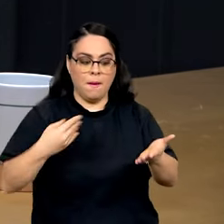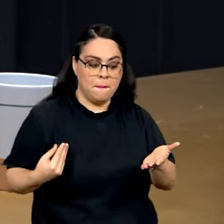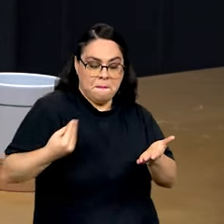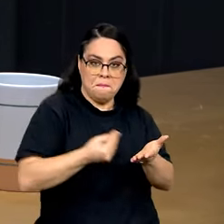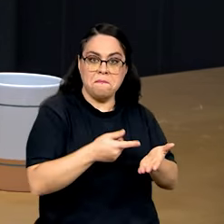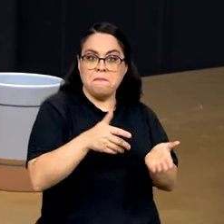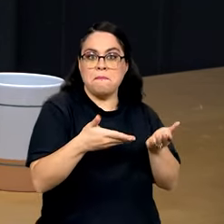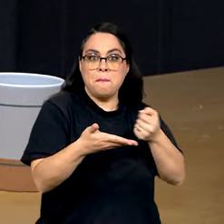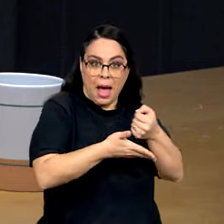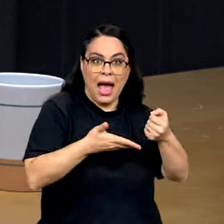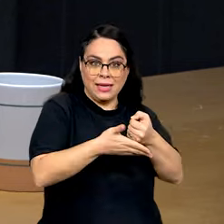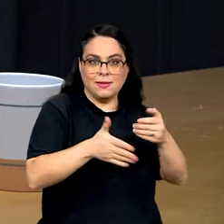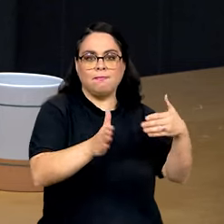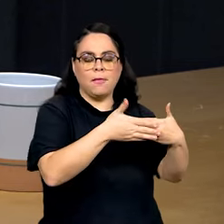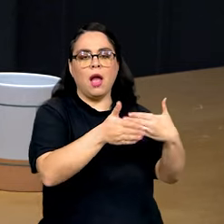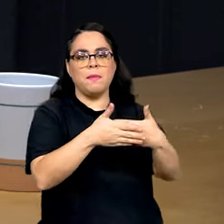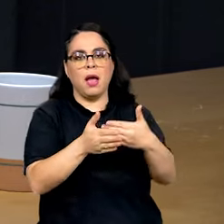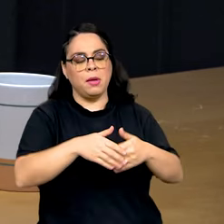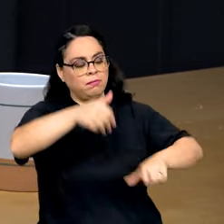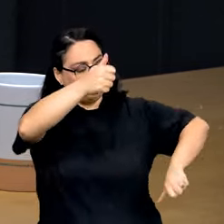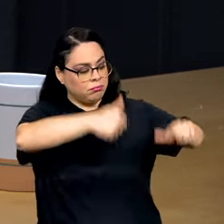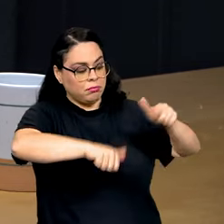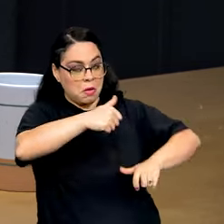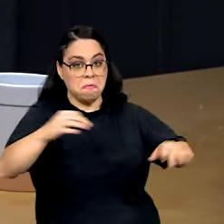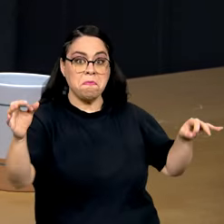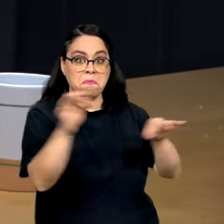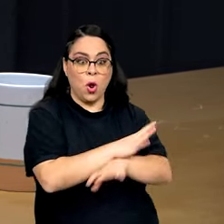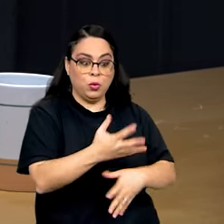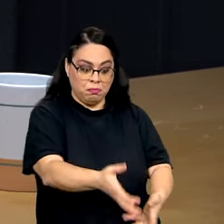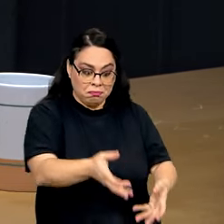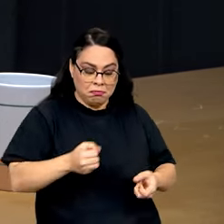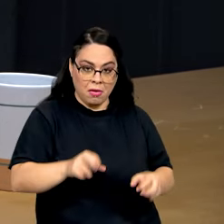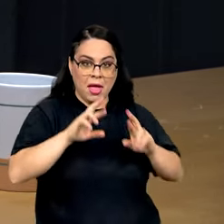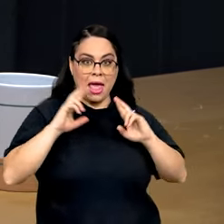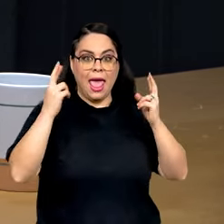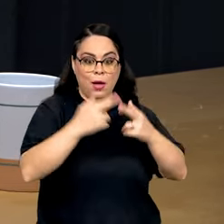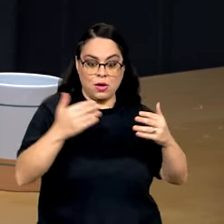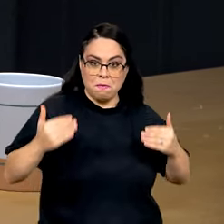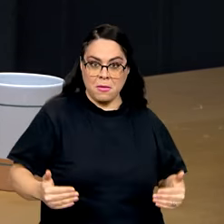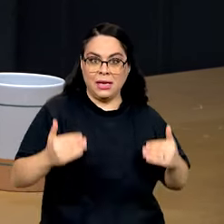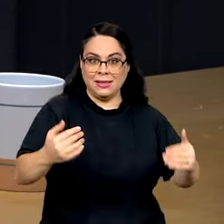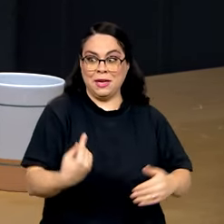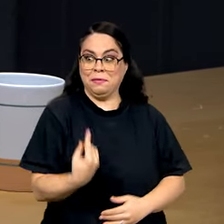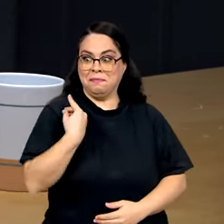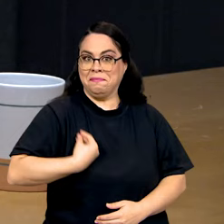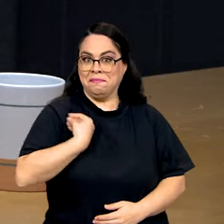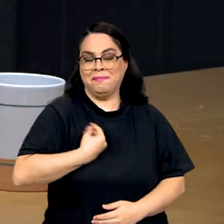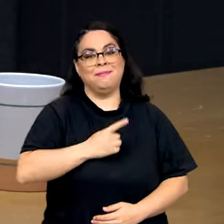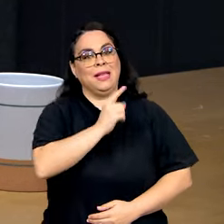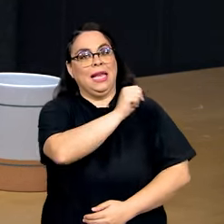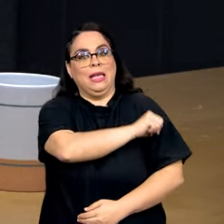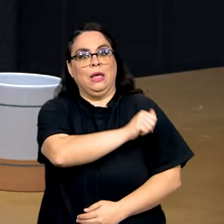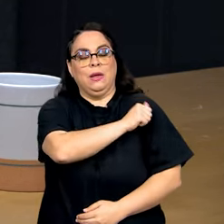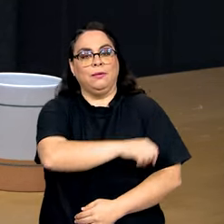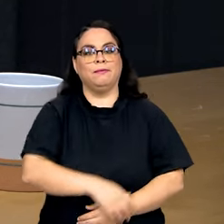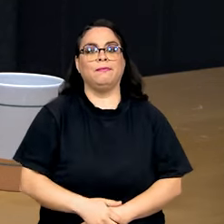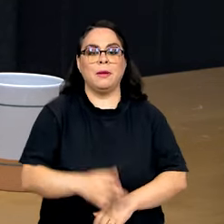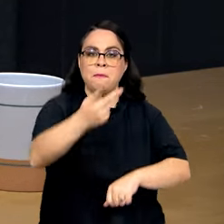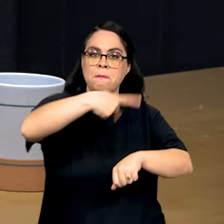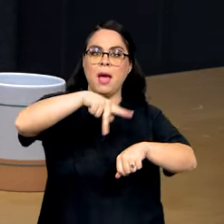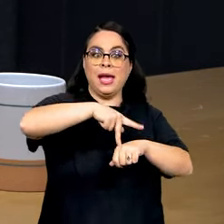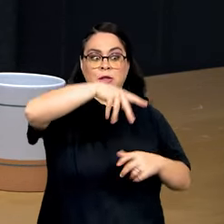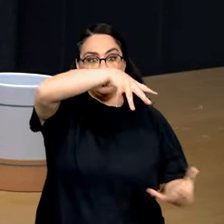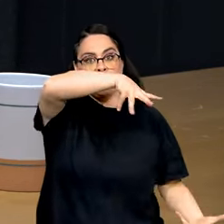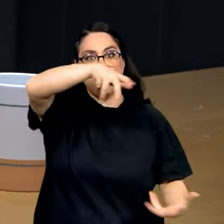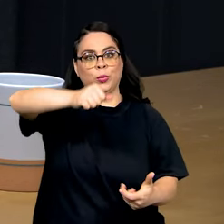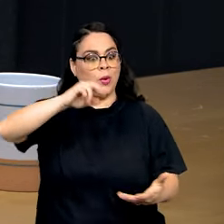a iniciativa já foram fechados analisados e adotados na reunião ministerial no Rio de Janeiro com isso países